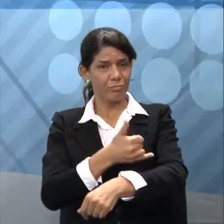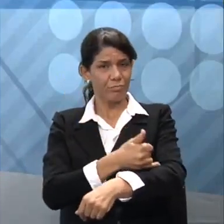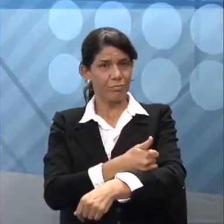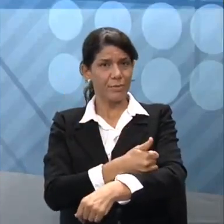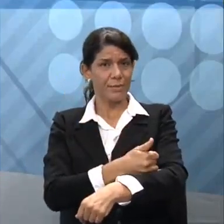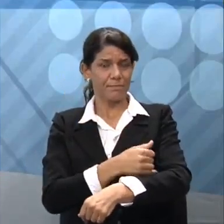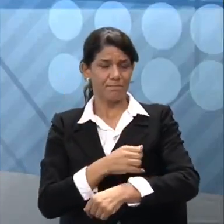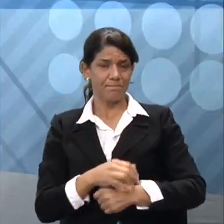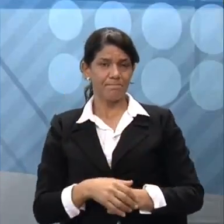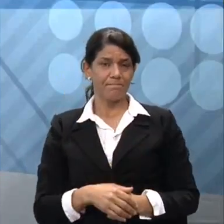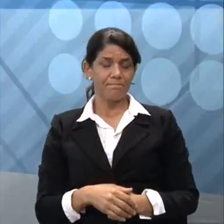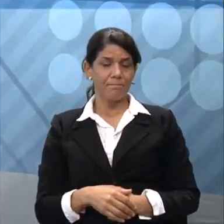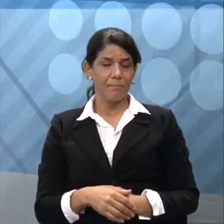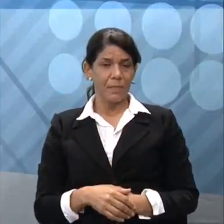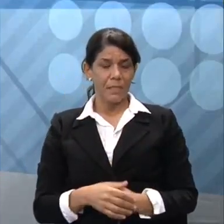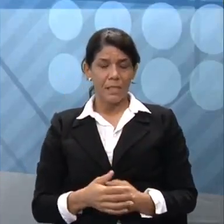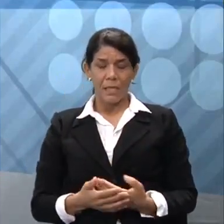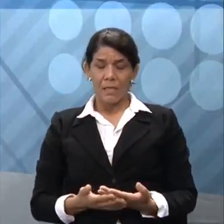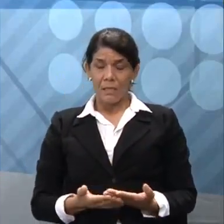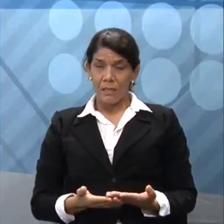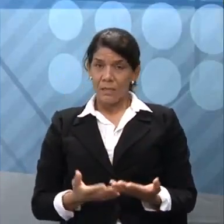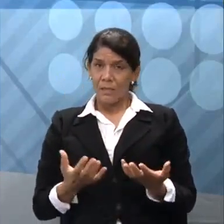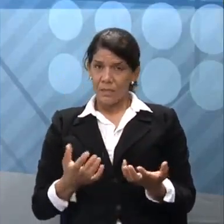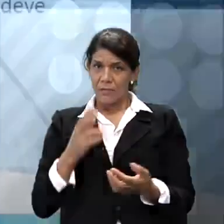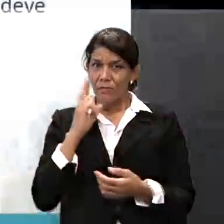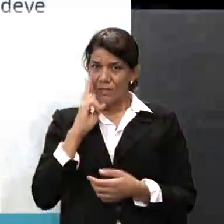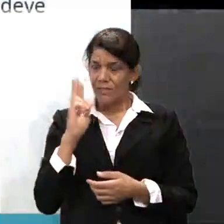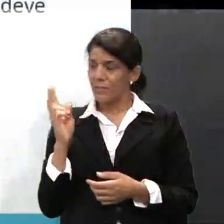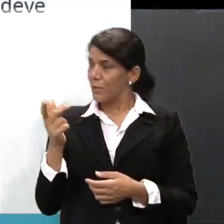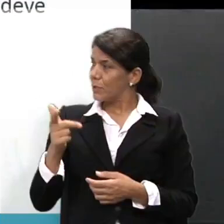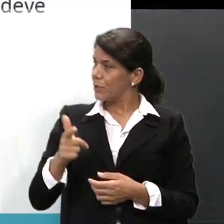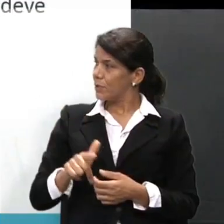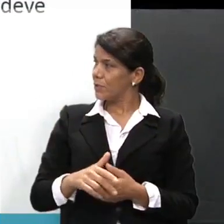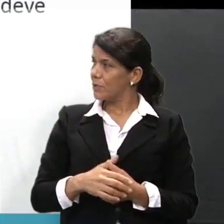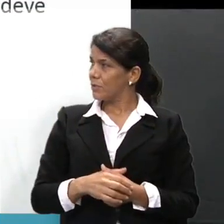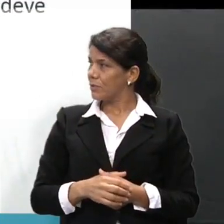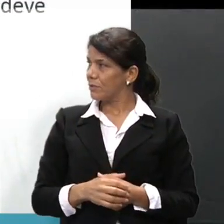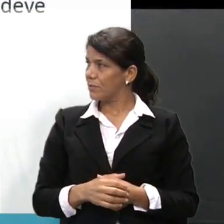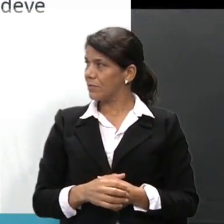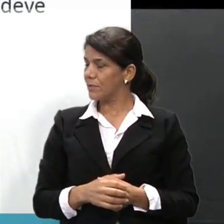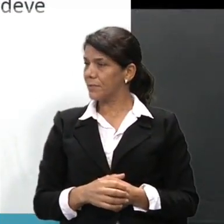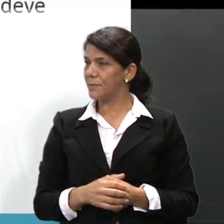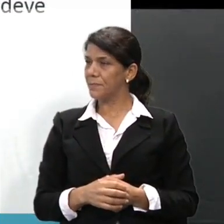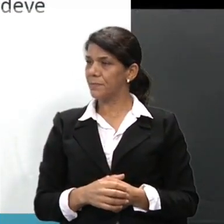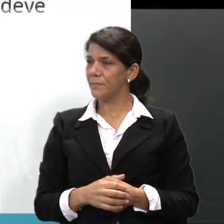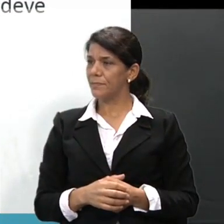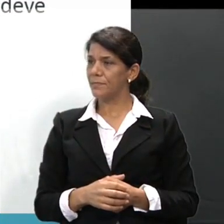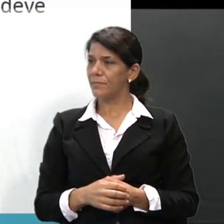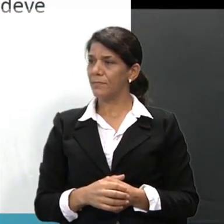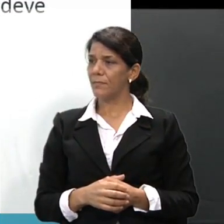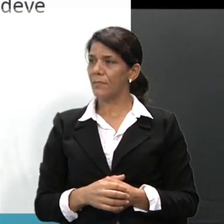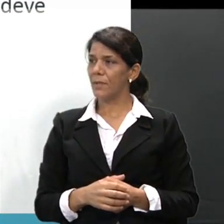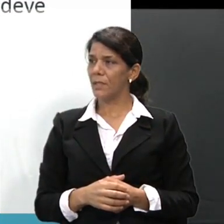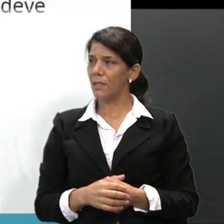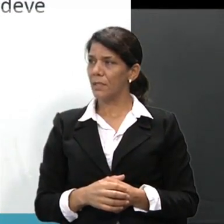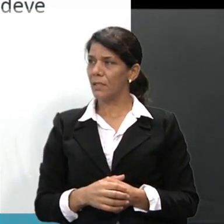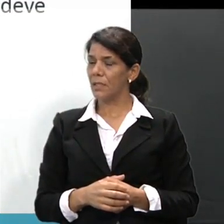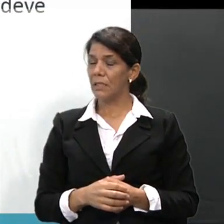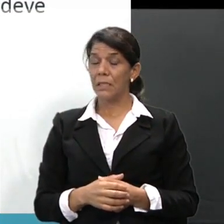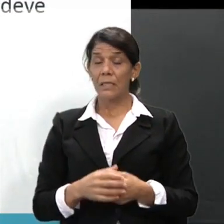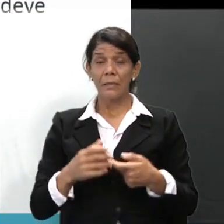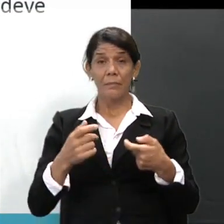endovenosa do paciente. Eu quero que você me acompanhe no quadro. Portanto, nós devemos sempre nos atentar